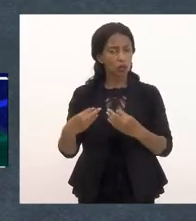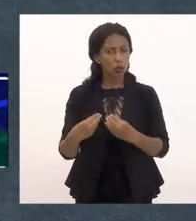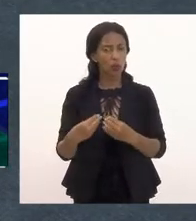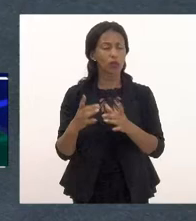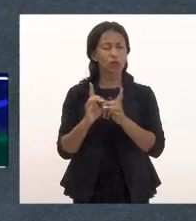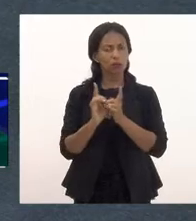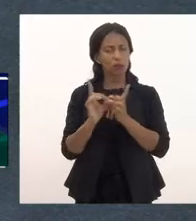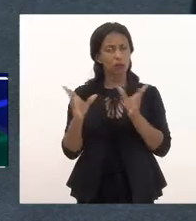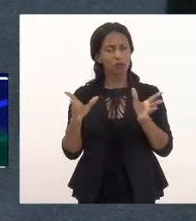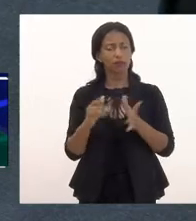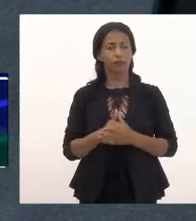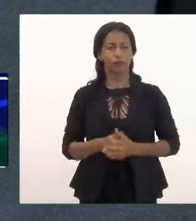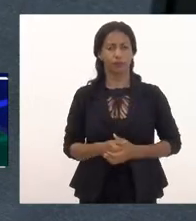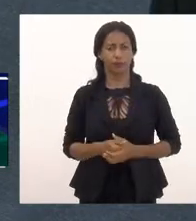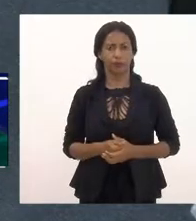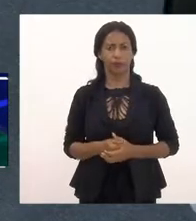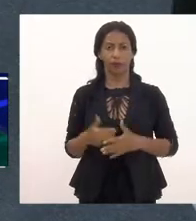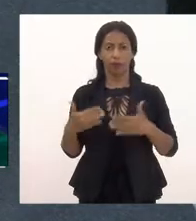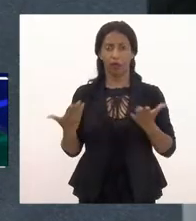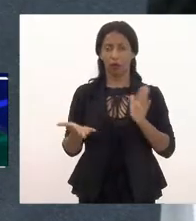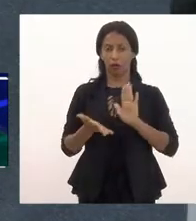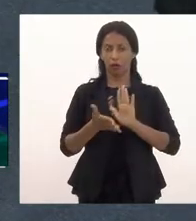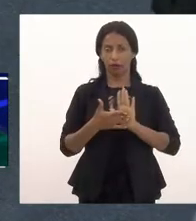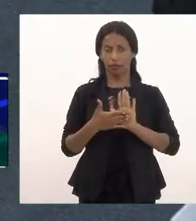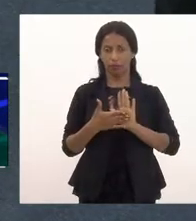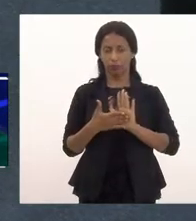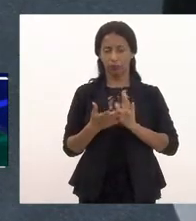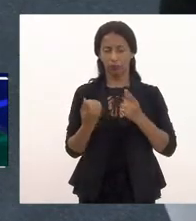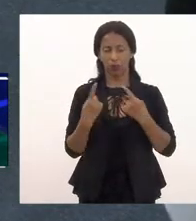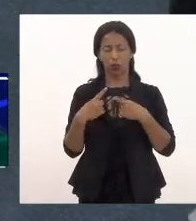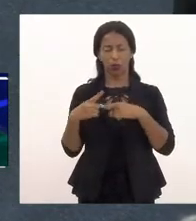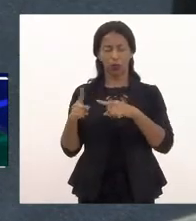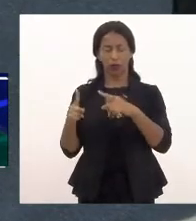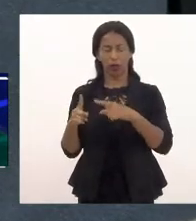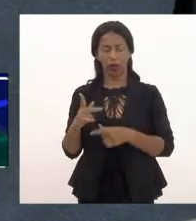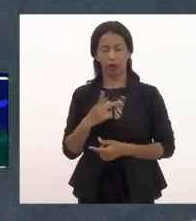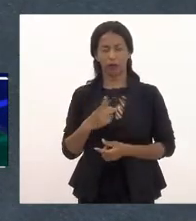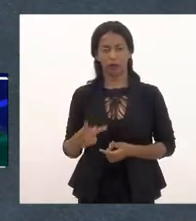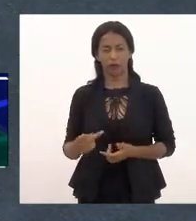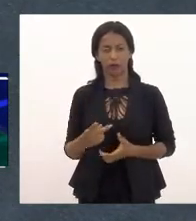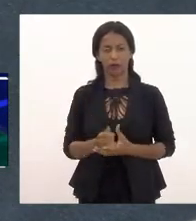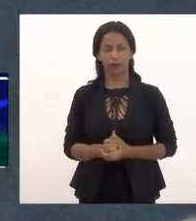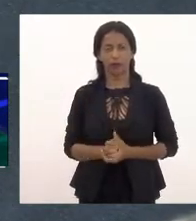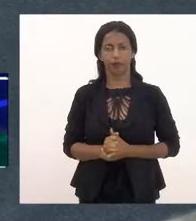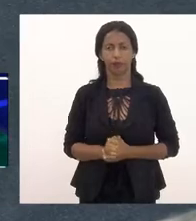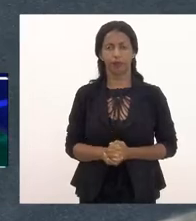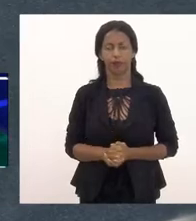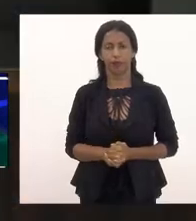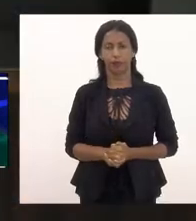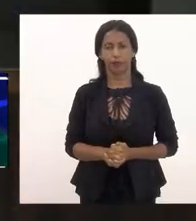nossa democracia. Então, nosso parecer é contrário, presidente, ao PL.